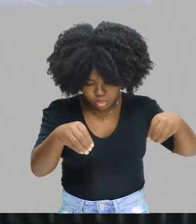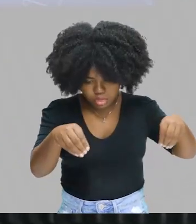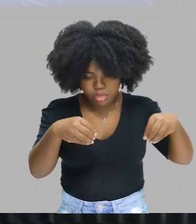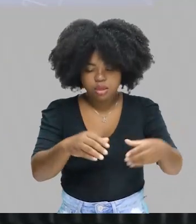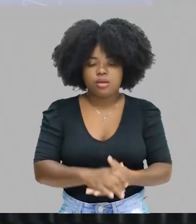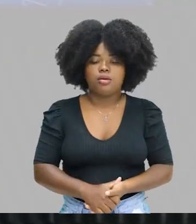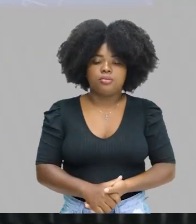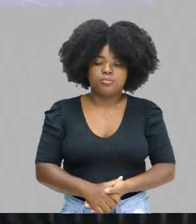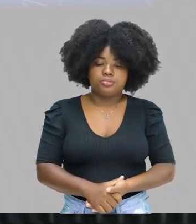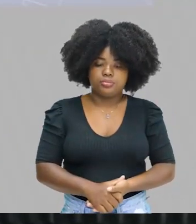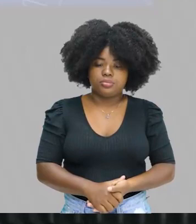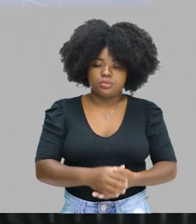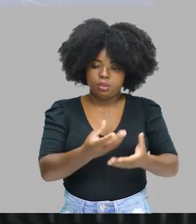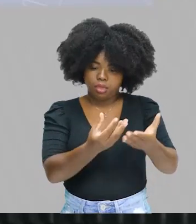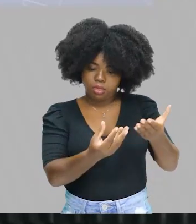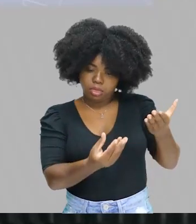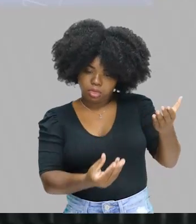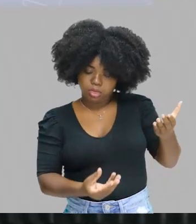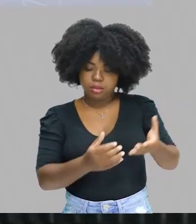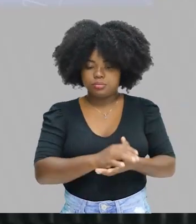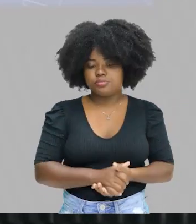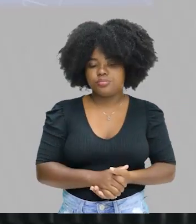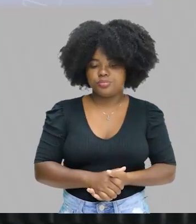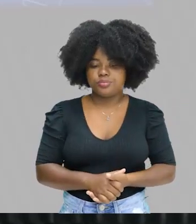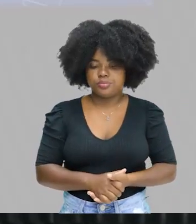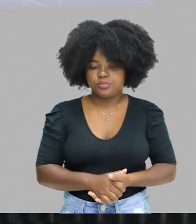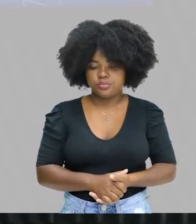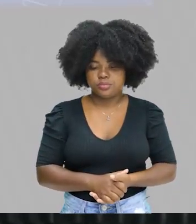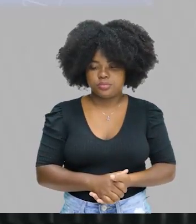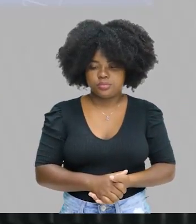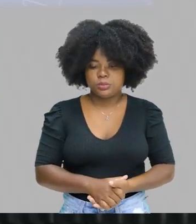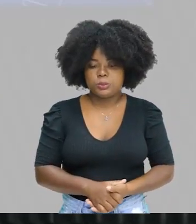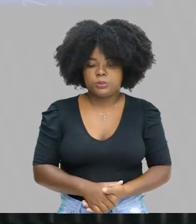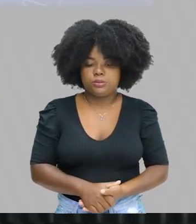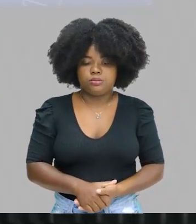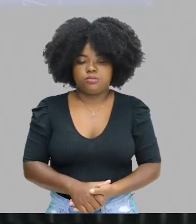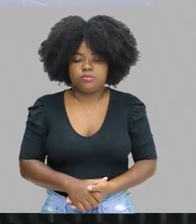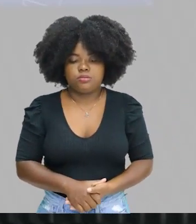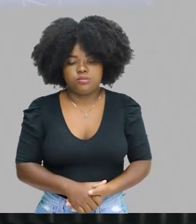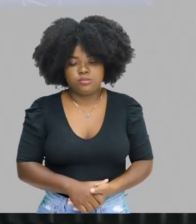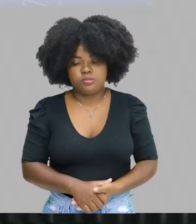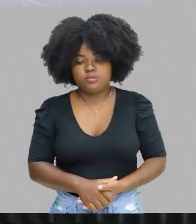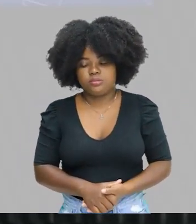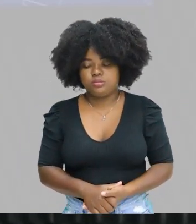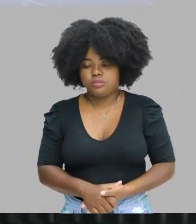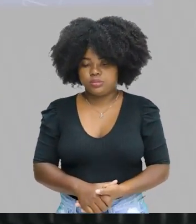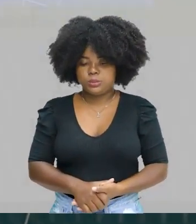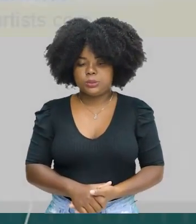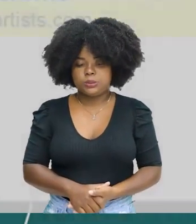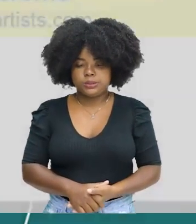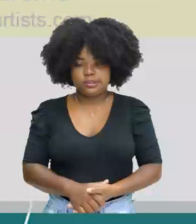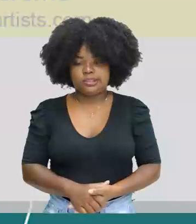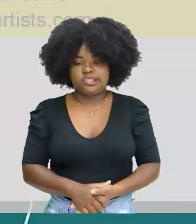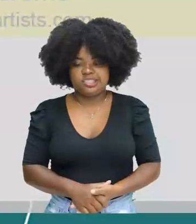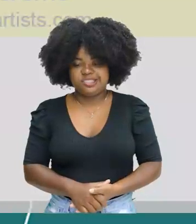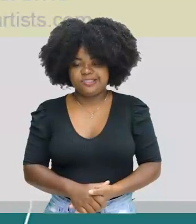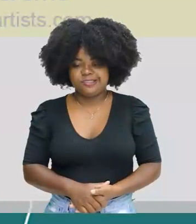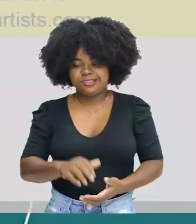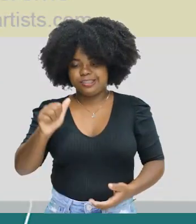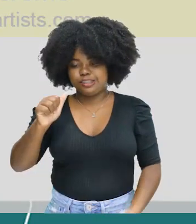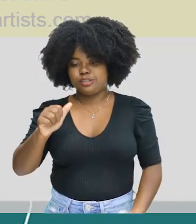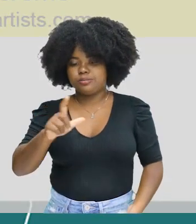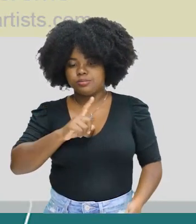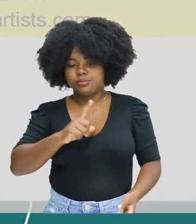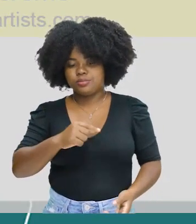prata, ferro, são os materiais de metal mais comuns para esse tipo de trabalho. Um molde a ser feito para conseguir outros materiais.